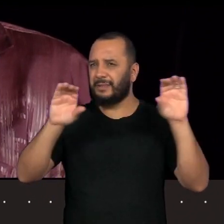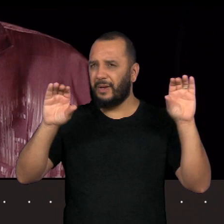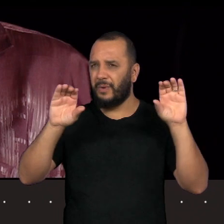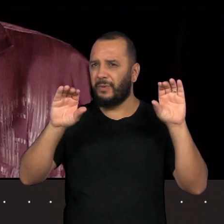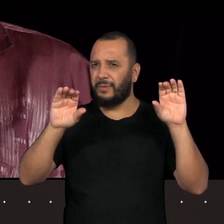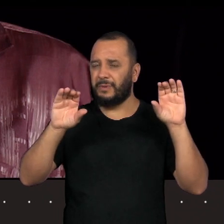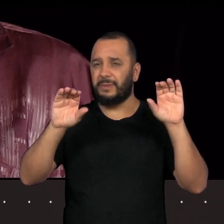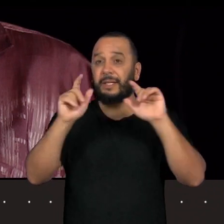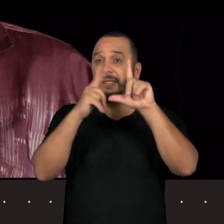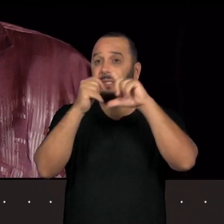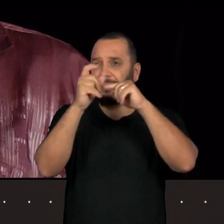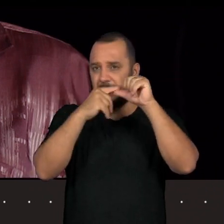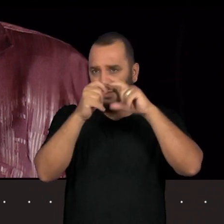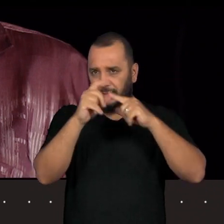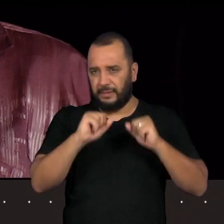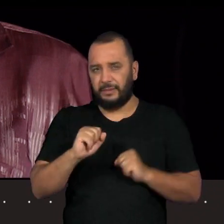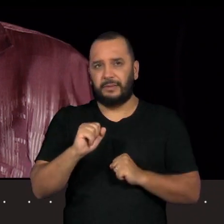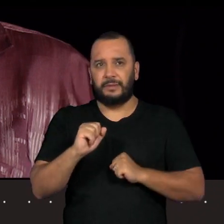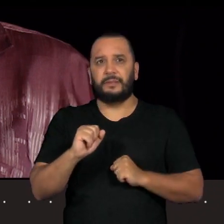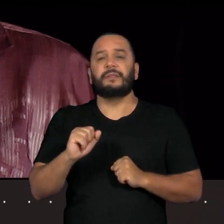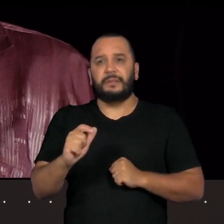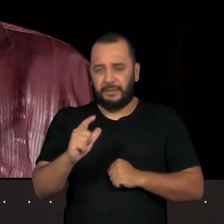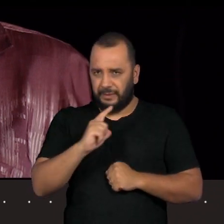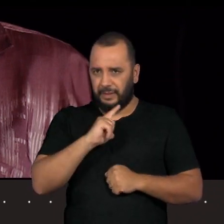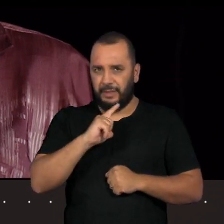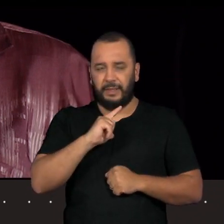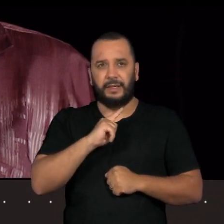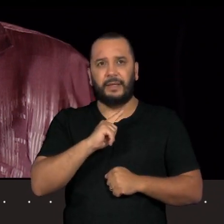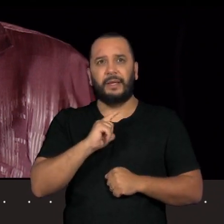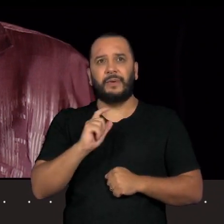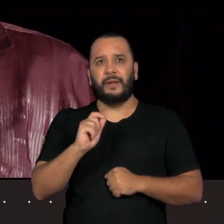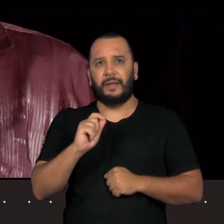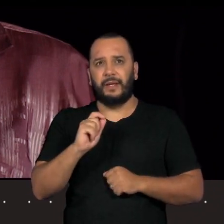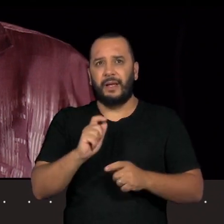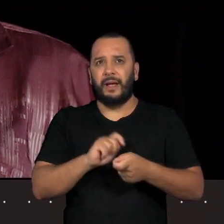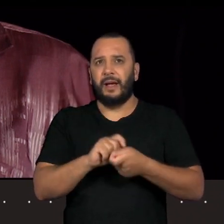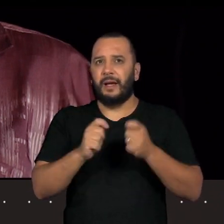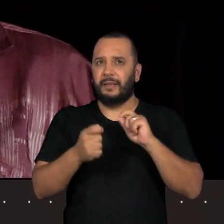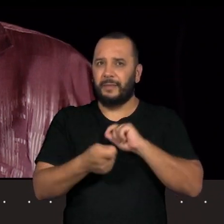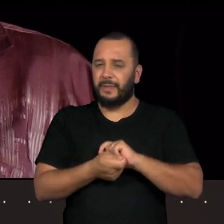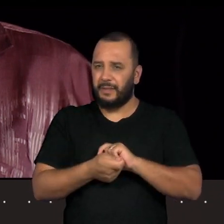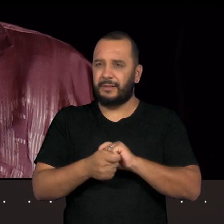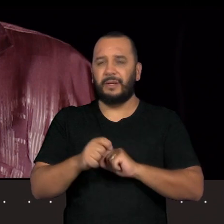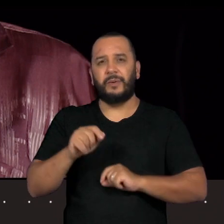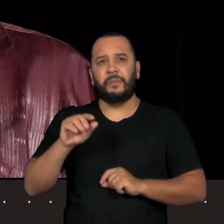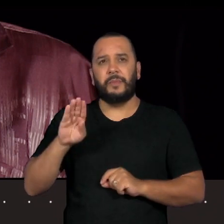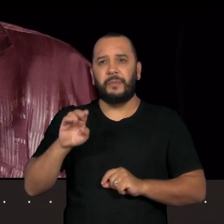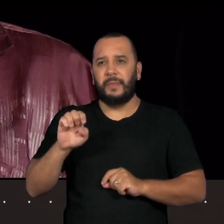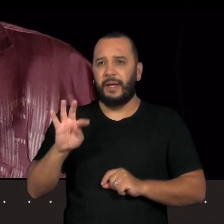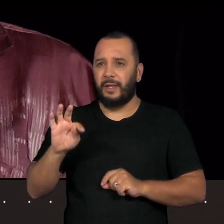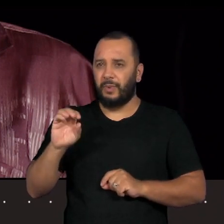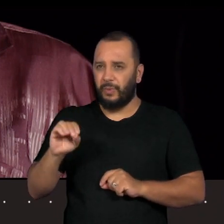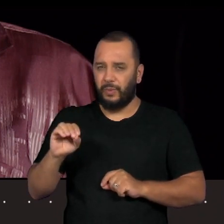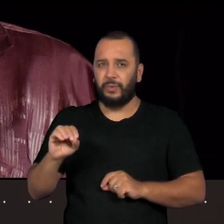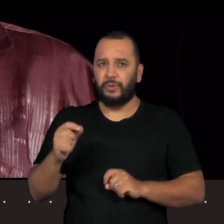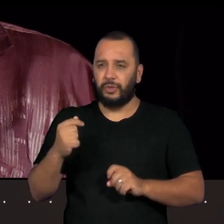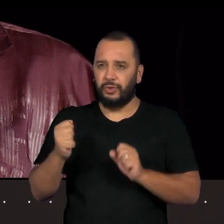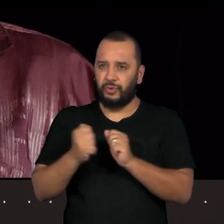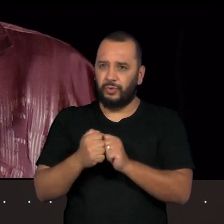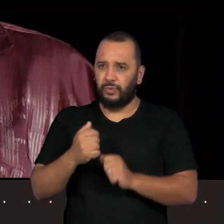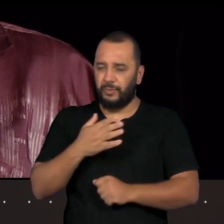trabalho de adaptação feito pelo Roberto Moreira e por mim